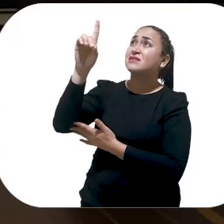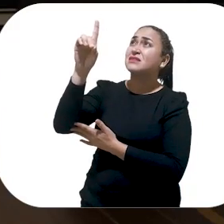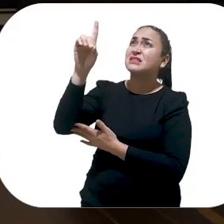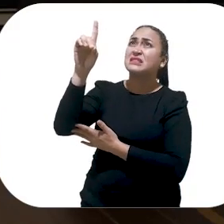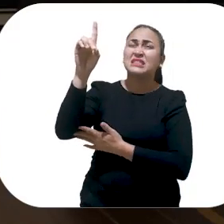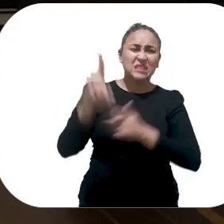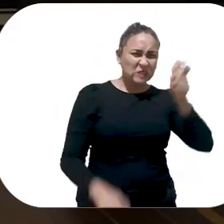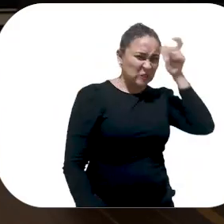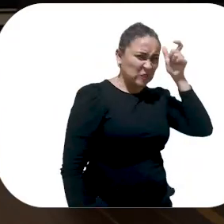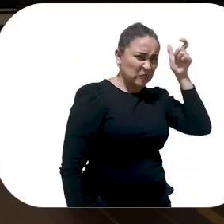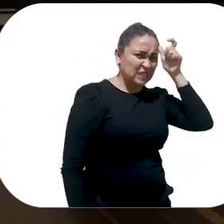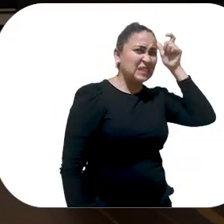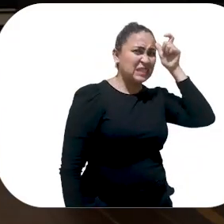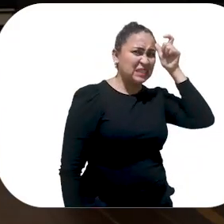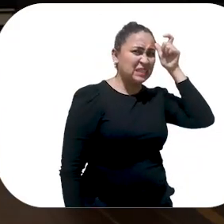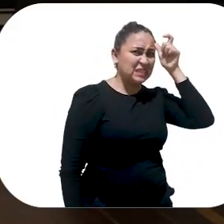Acho que já vi o cão!